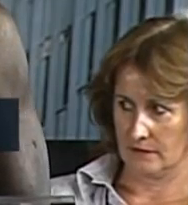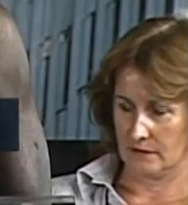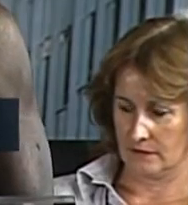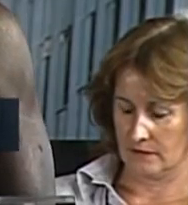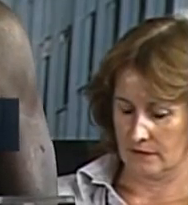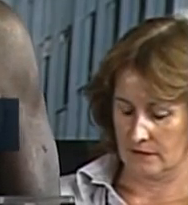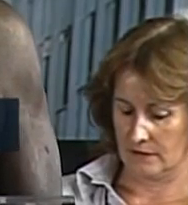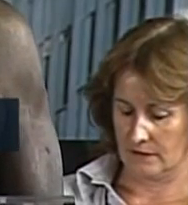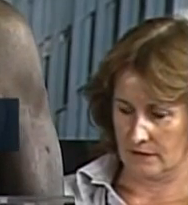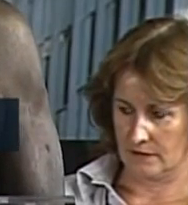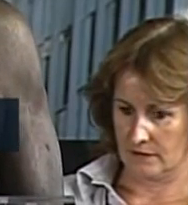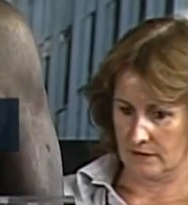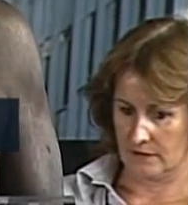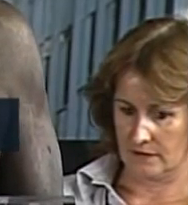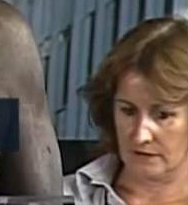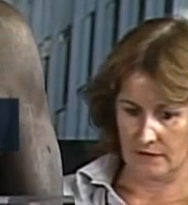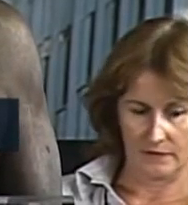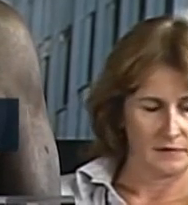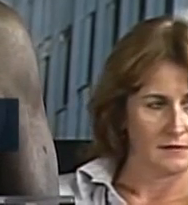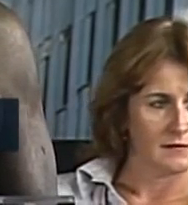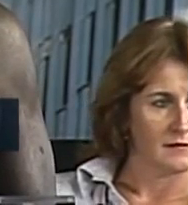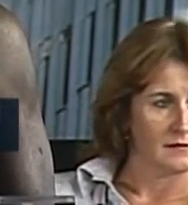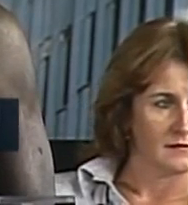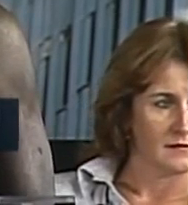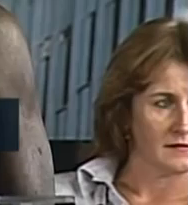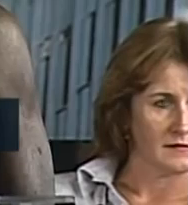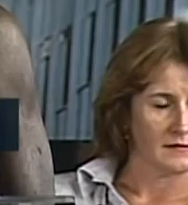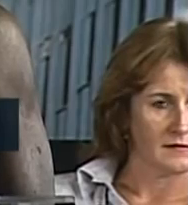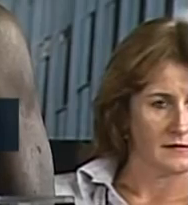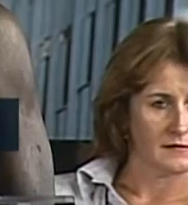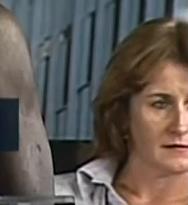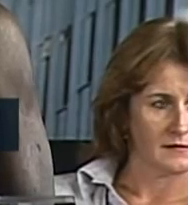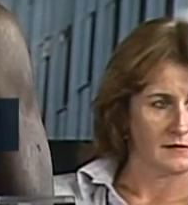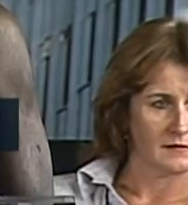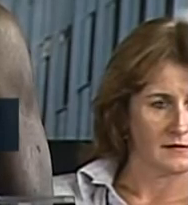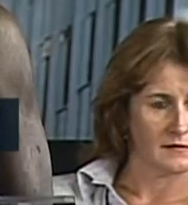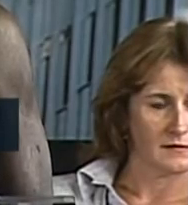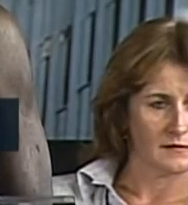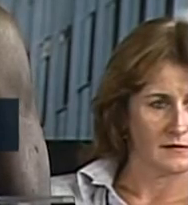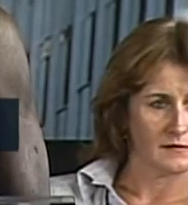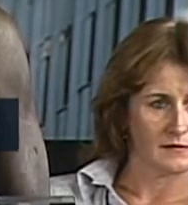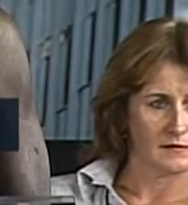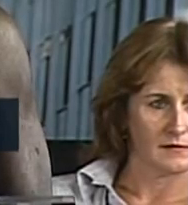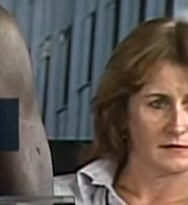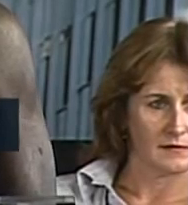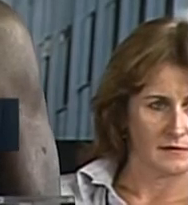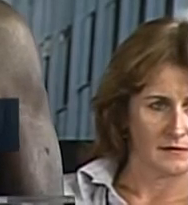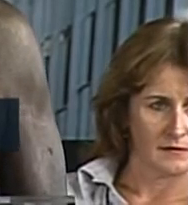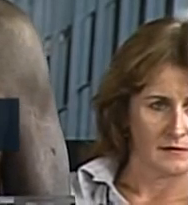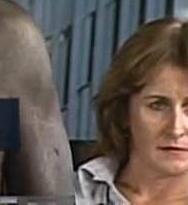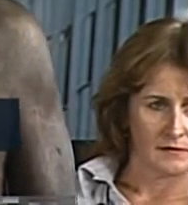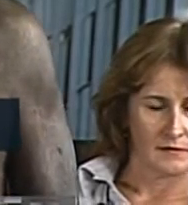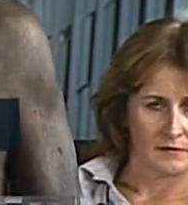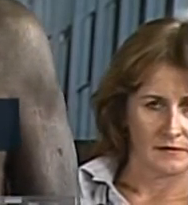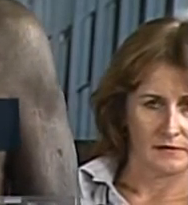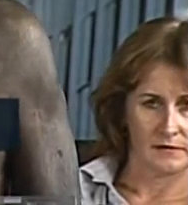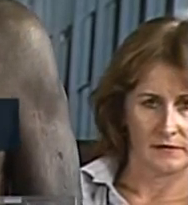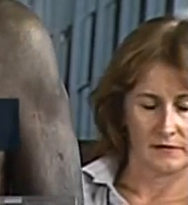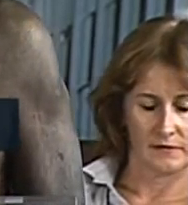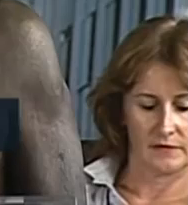pela nossa mãe. Então, confio no ministro da Justiça, com a Secretaria-Geral